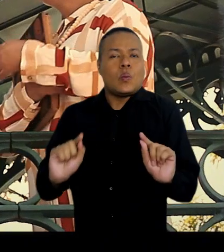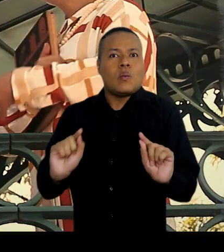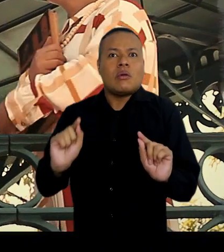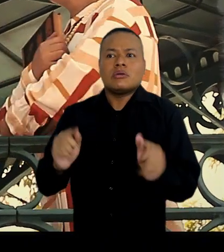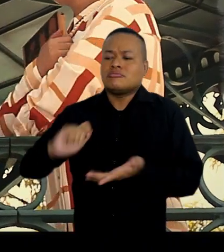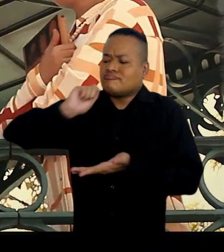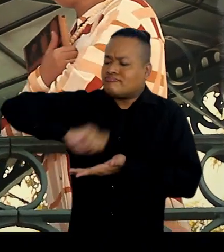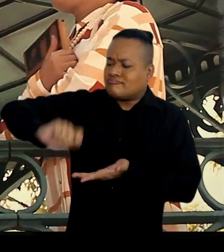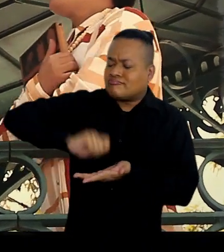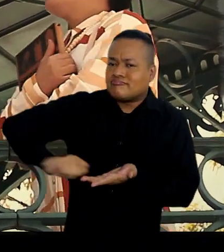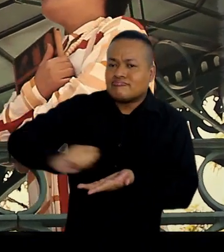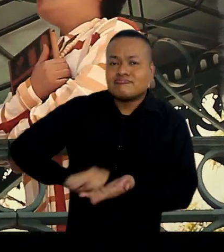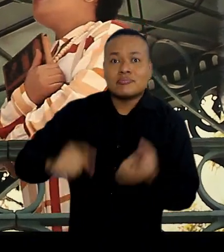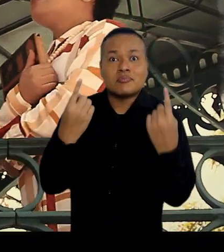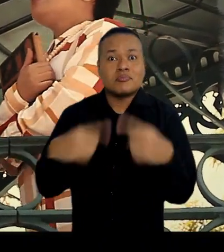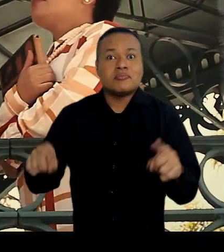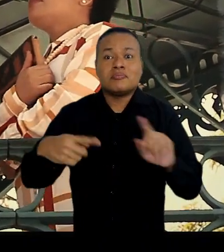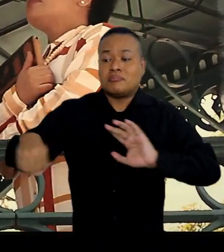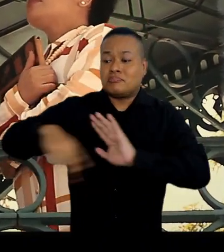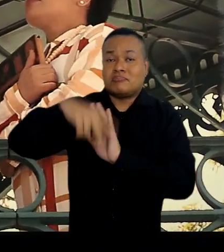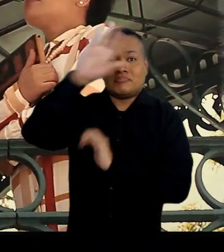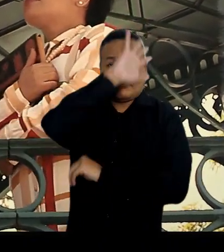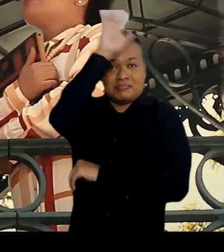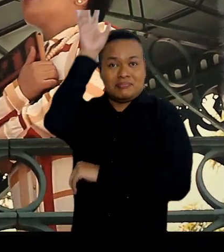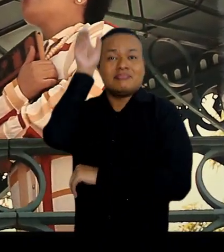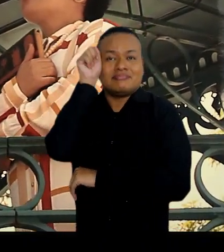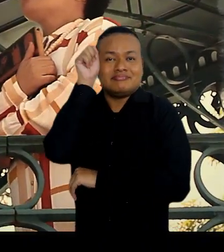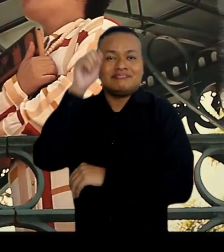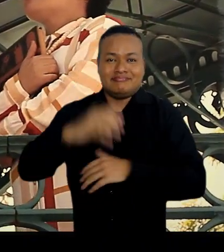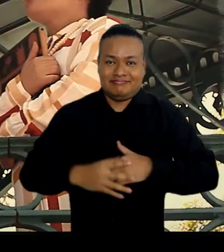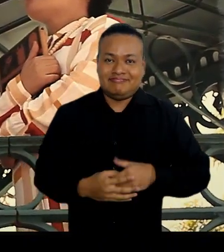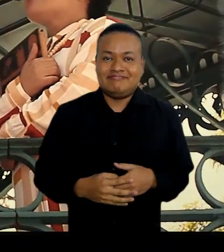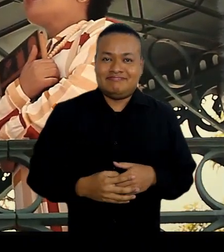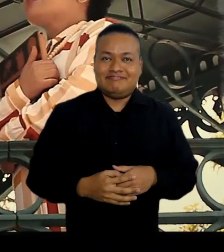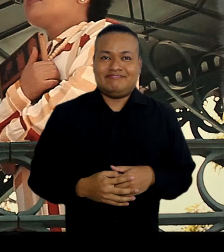oportunidade de escrever o hino do Amazonas.